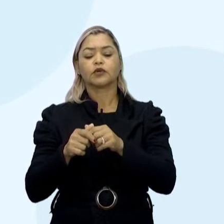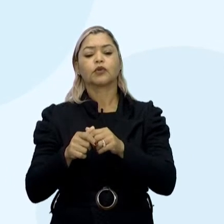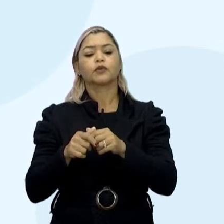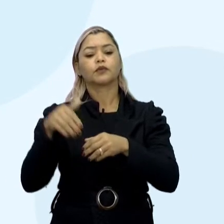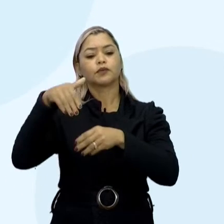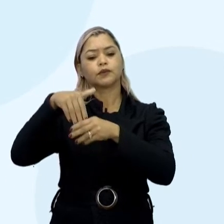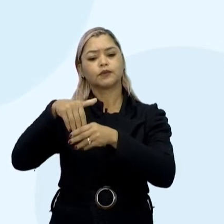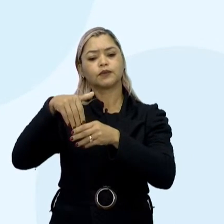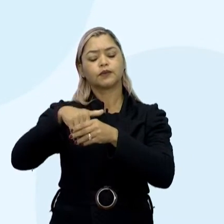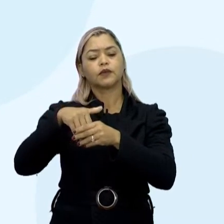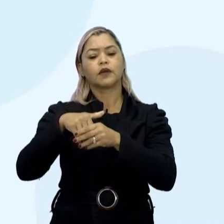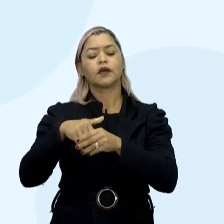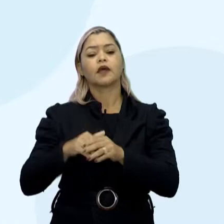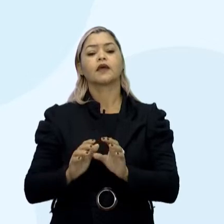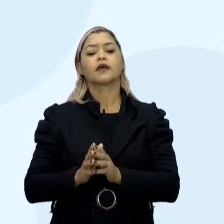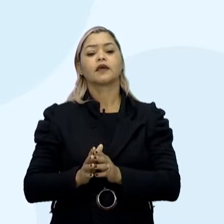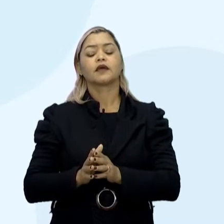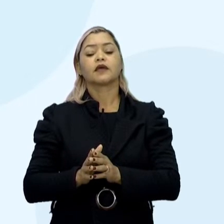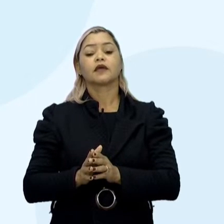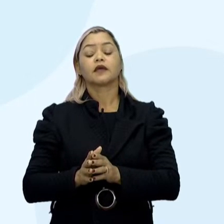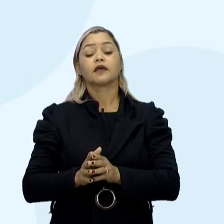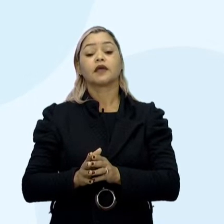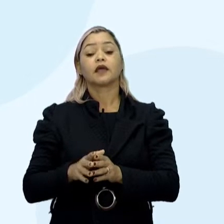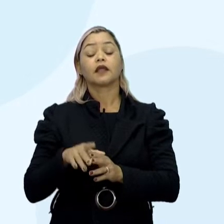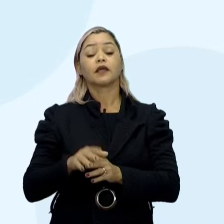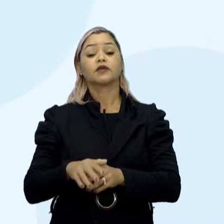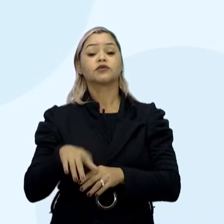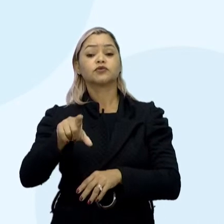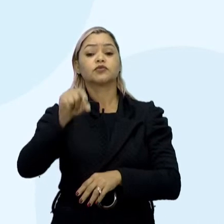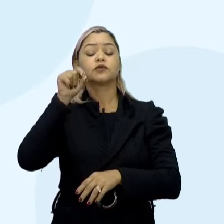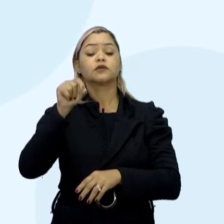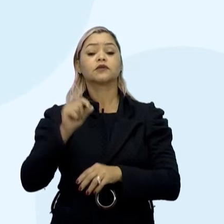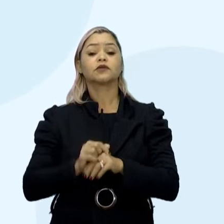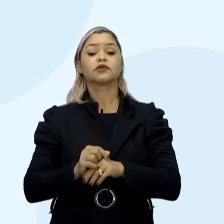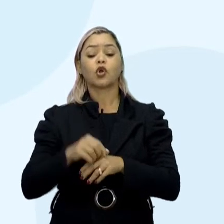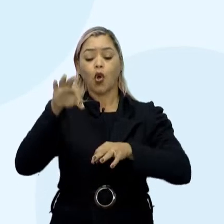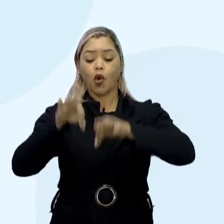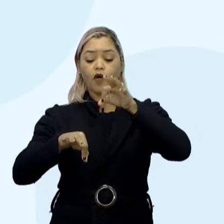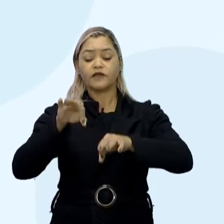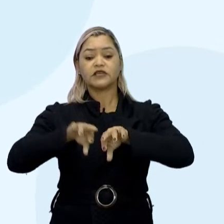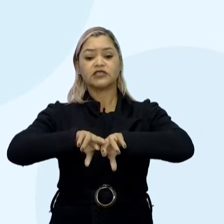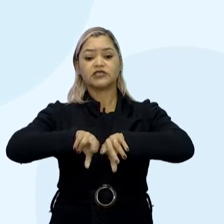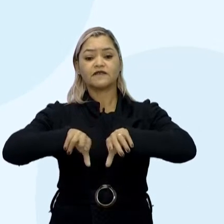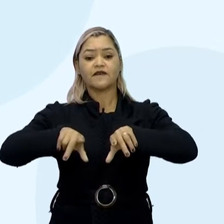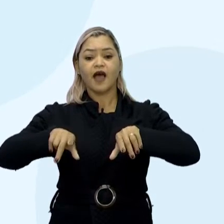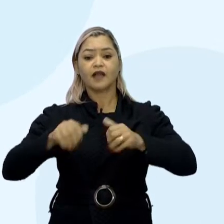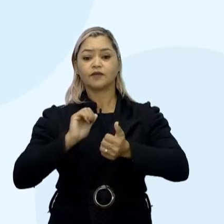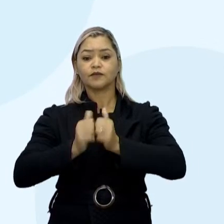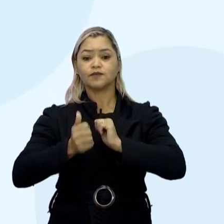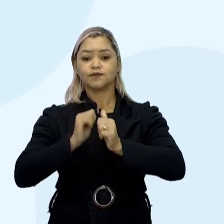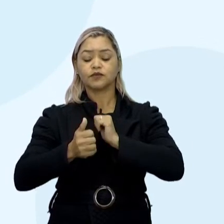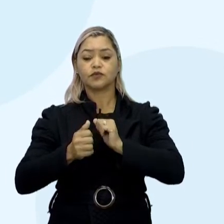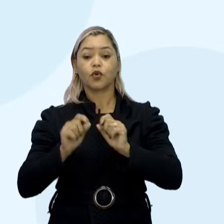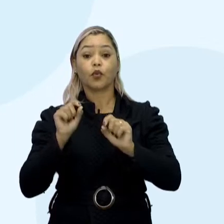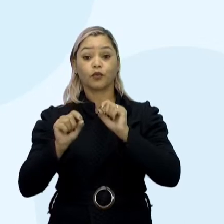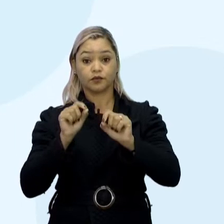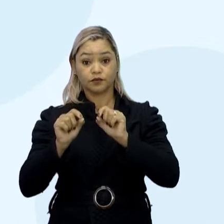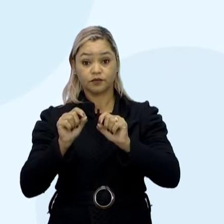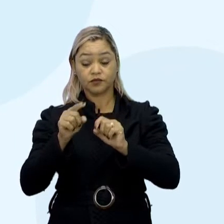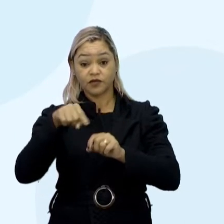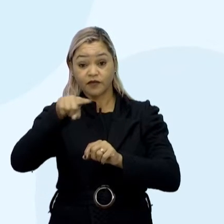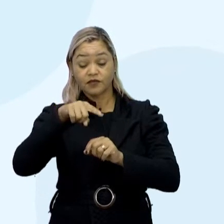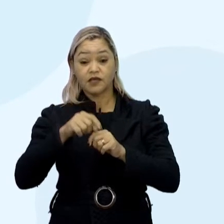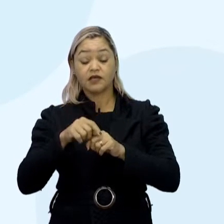rotação, proporcionou que fizéssemos oficinas de várias modalidades esportivas, onde vocês